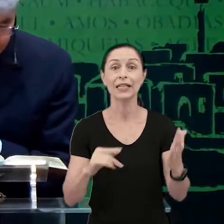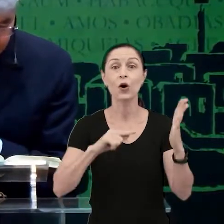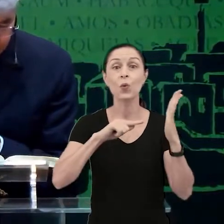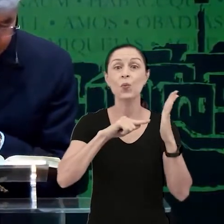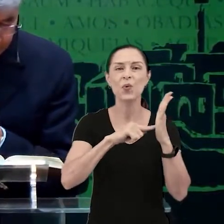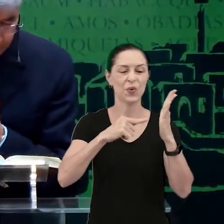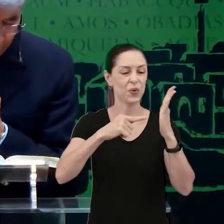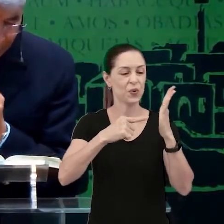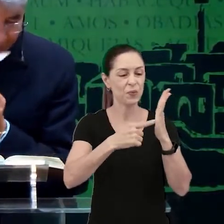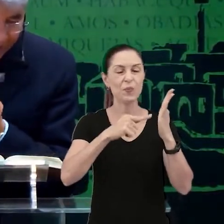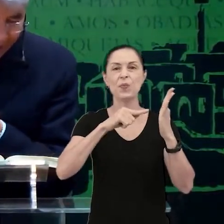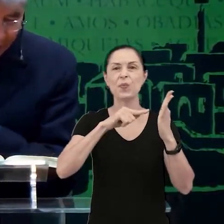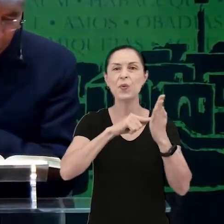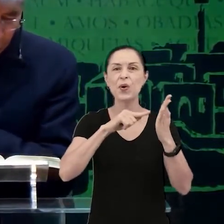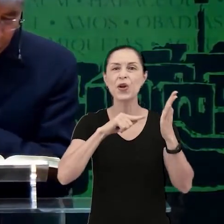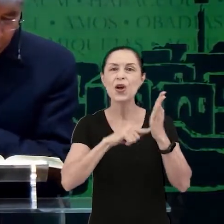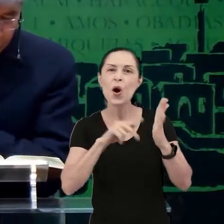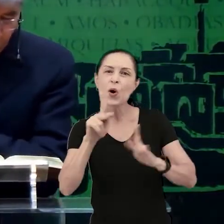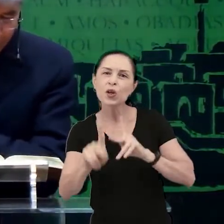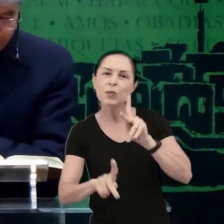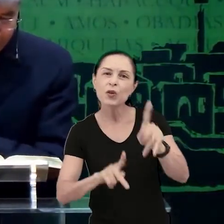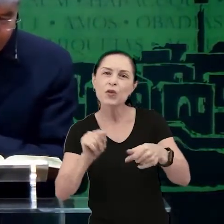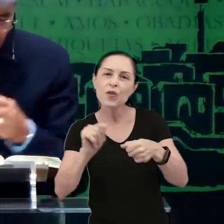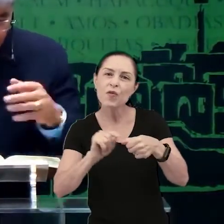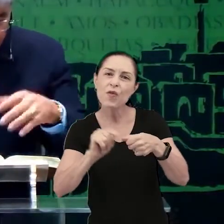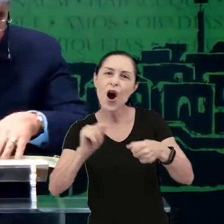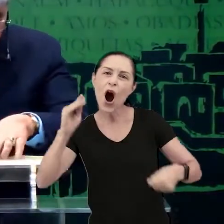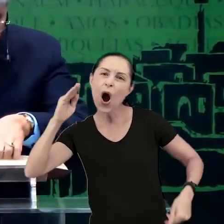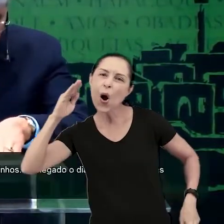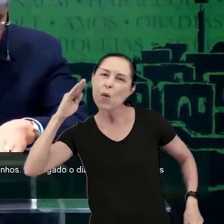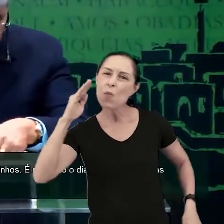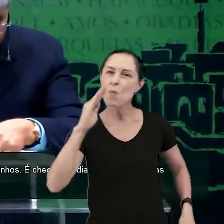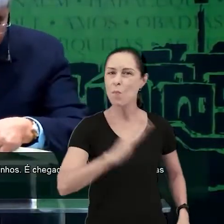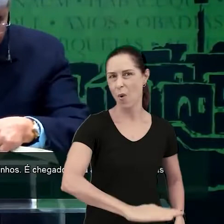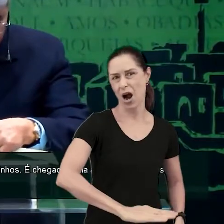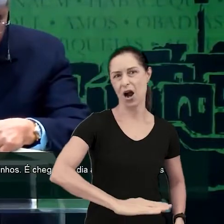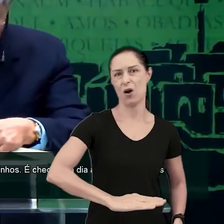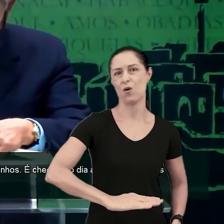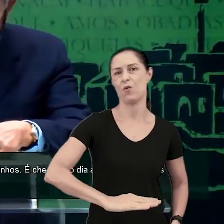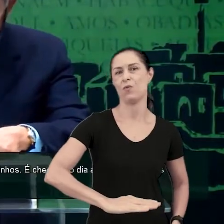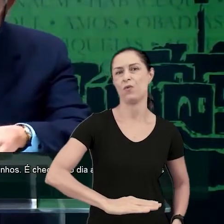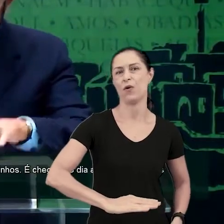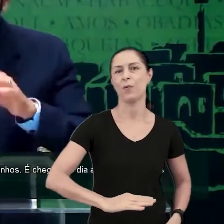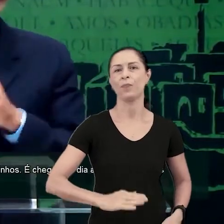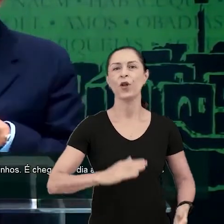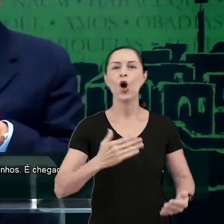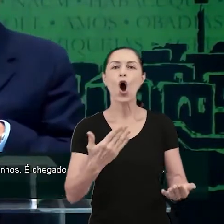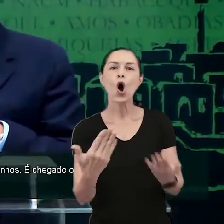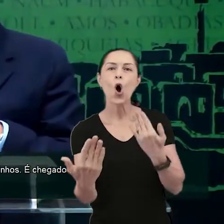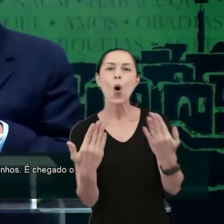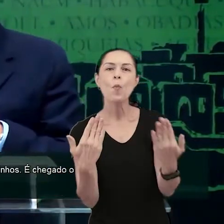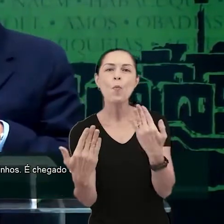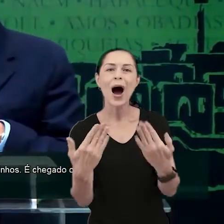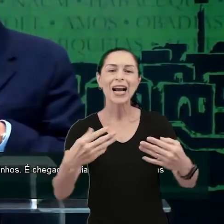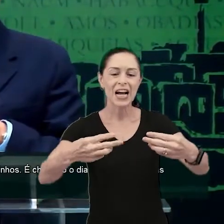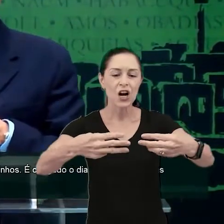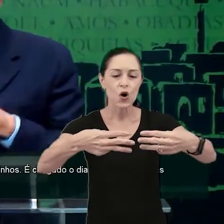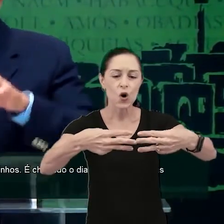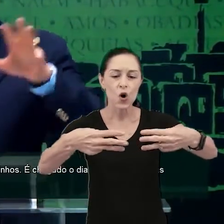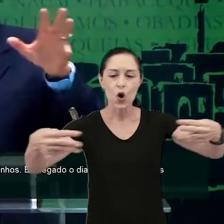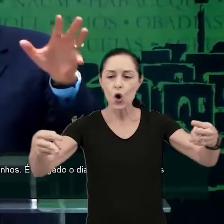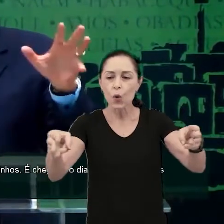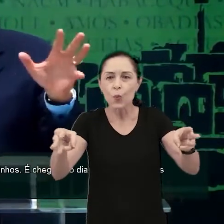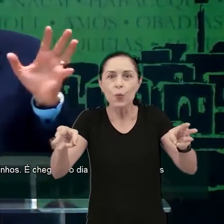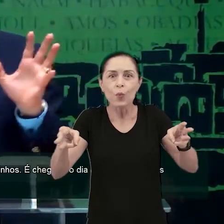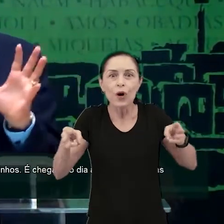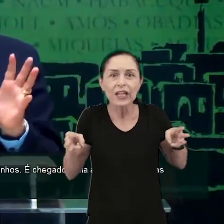diz assim, e o mais reto é pior do que uma cerca de espinhos.